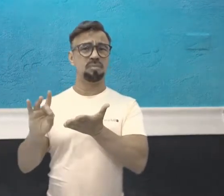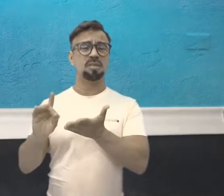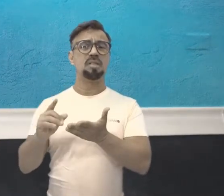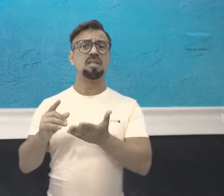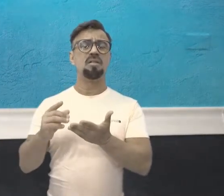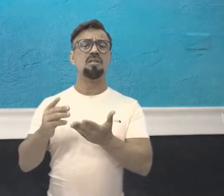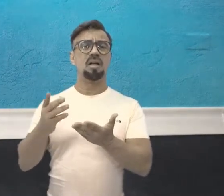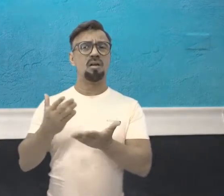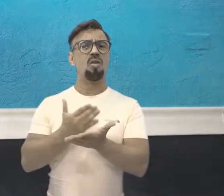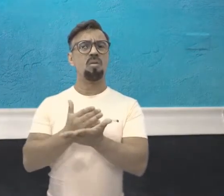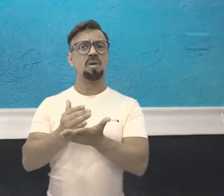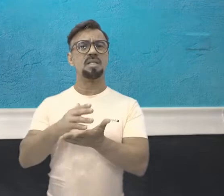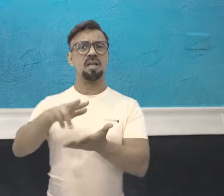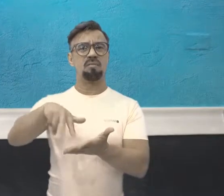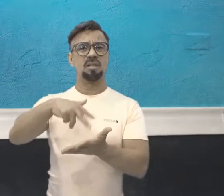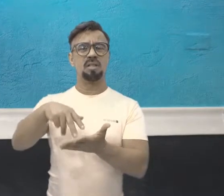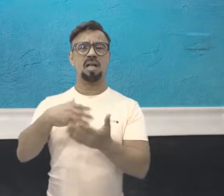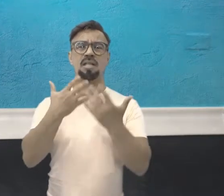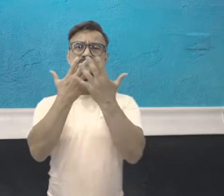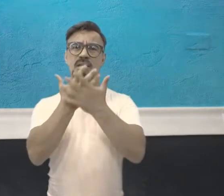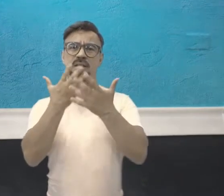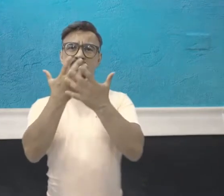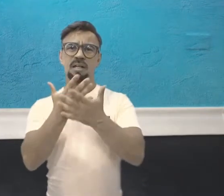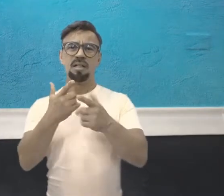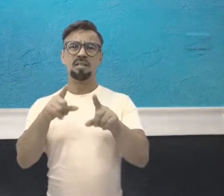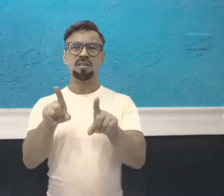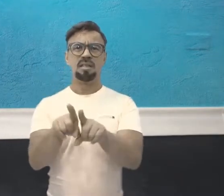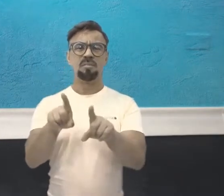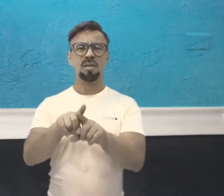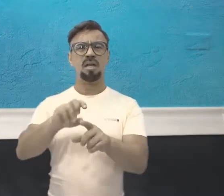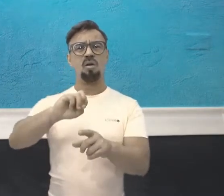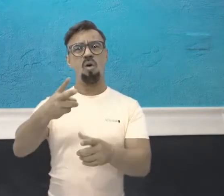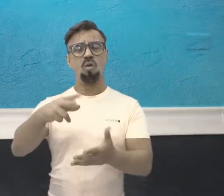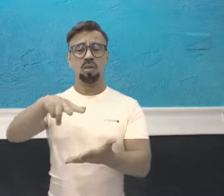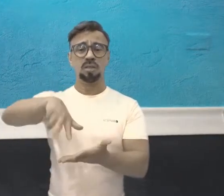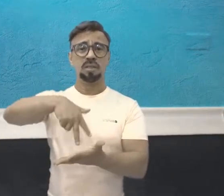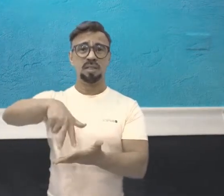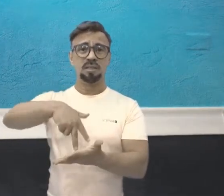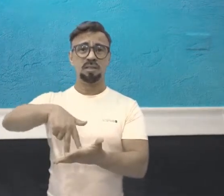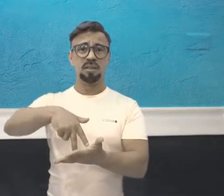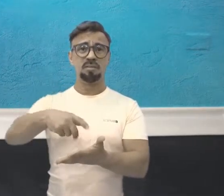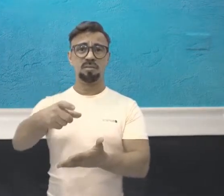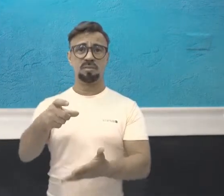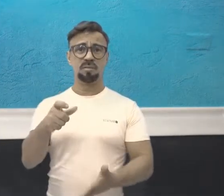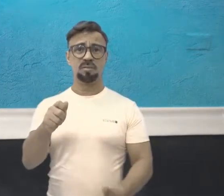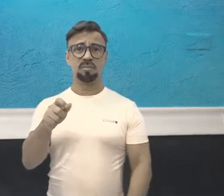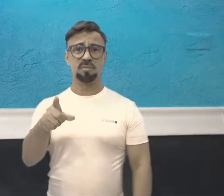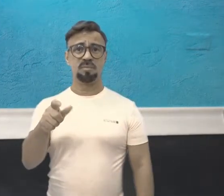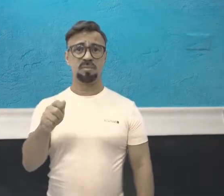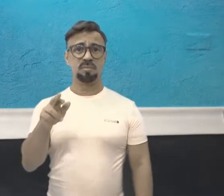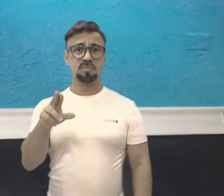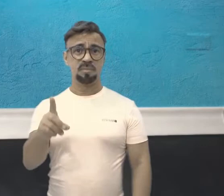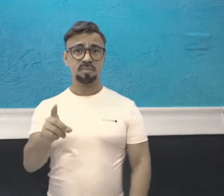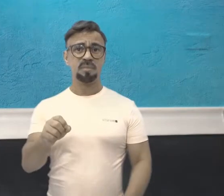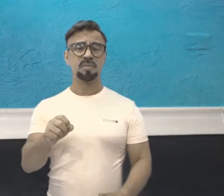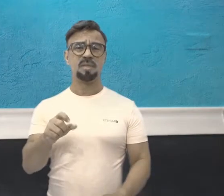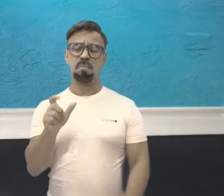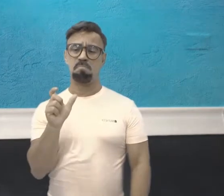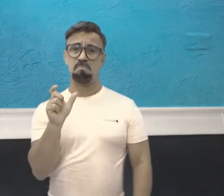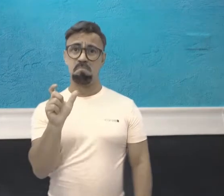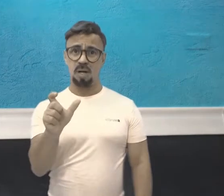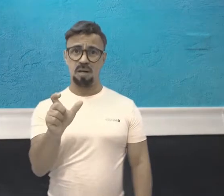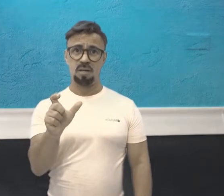de qualquer forma mas ele estavam cantando puxando verso ou dançando xaxado e a palavra